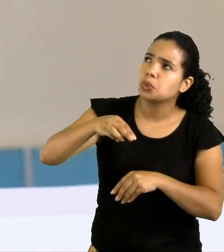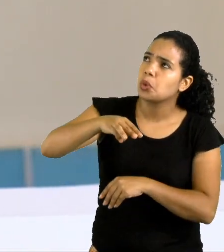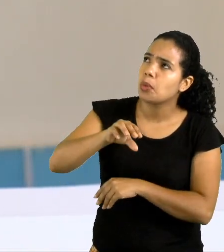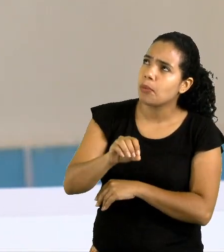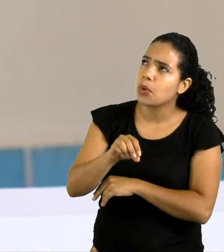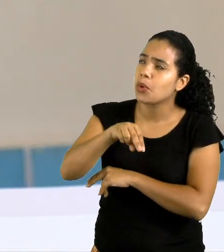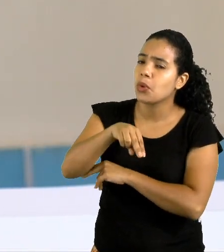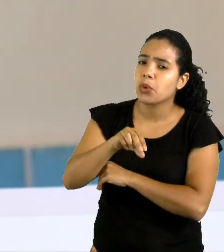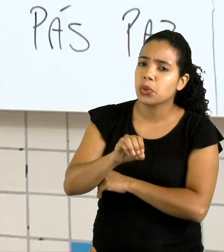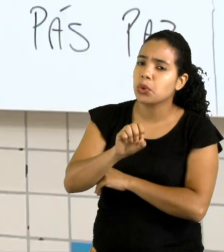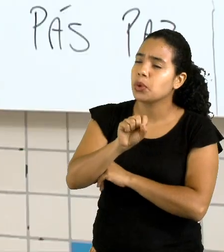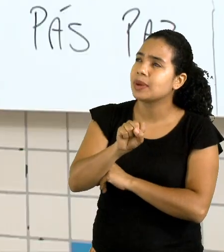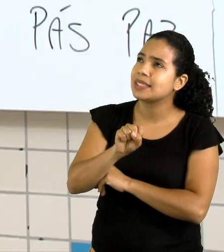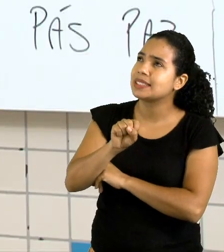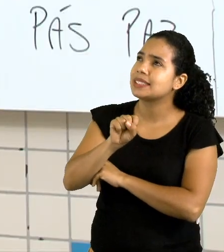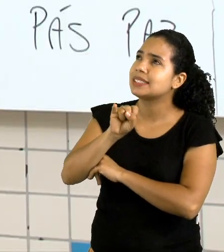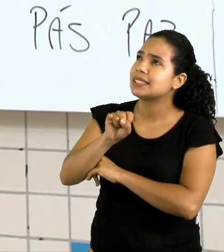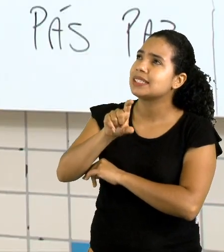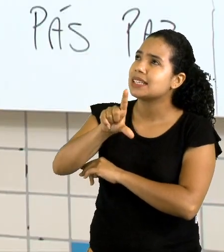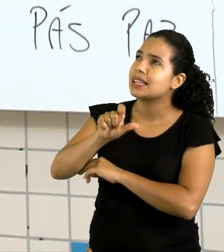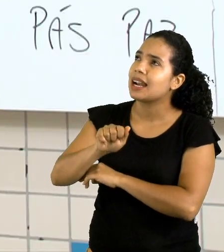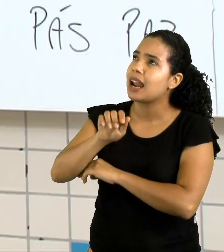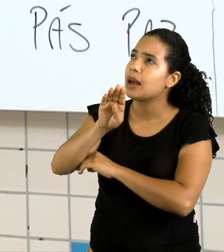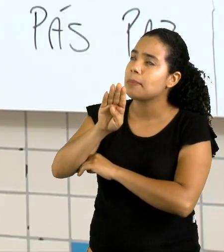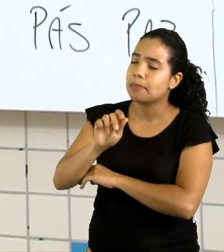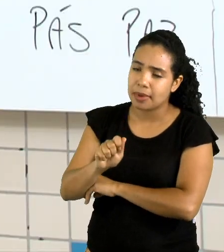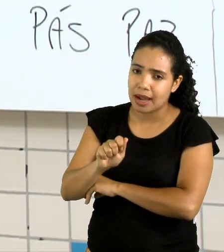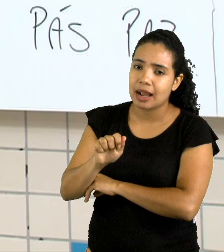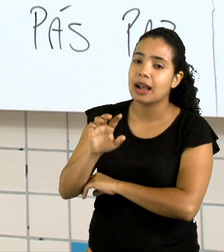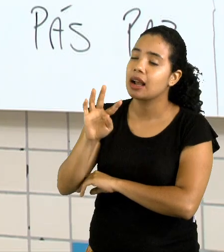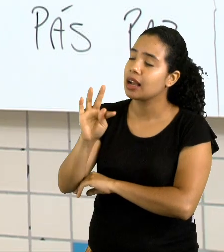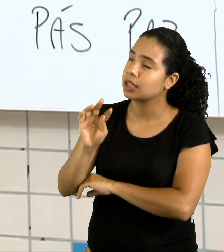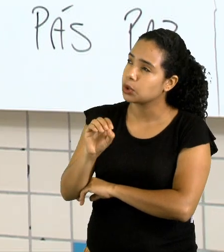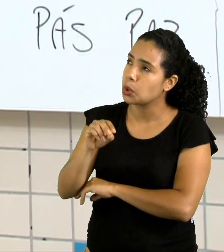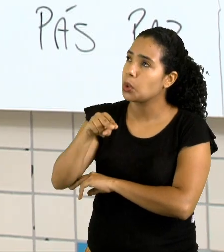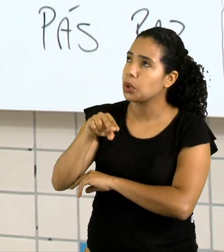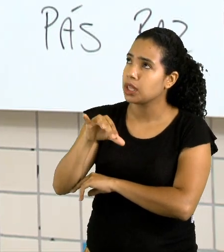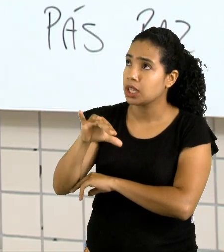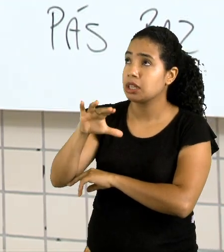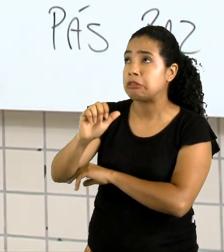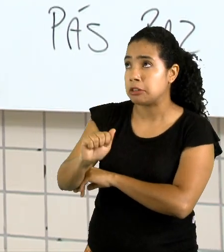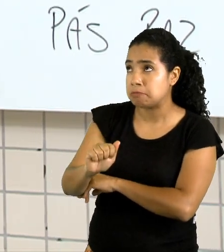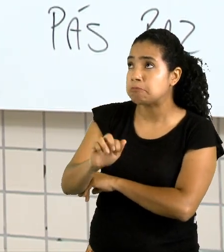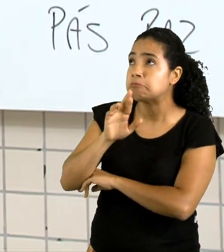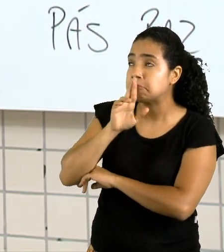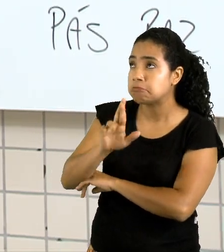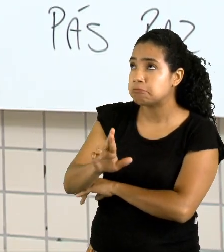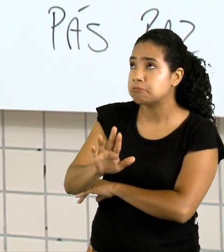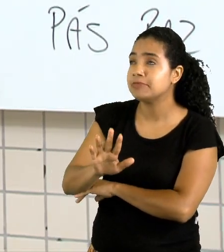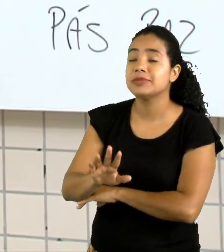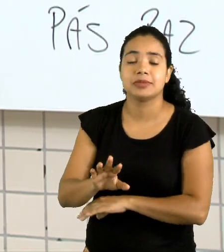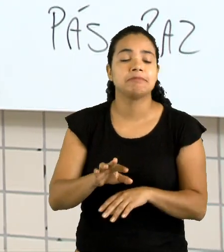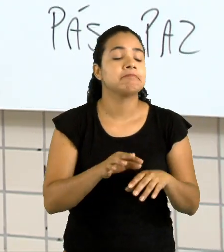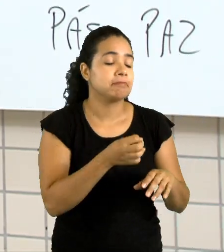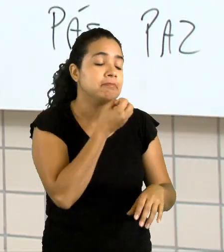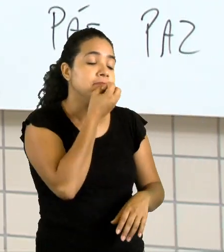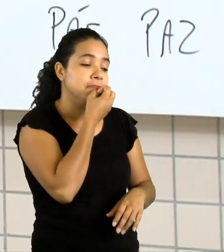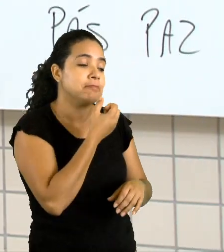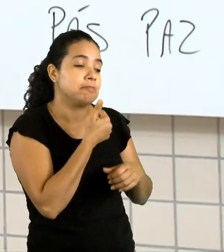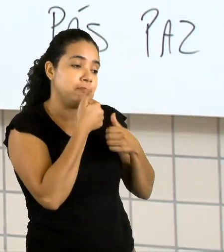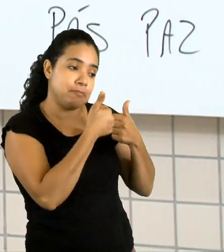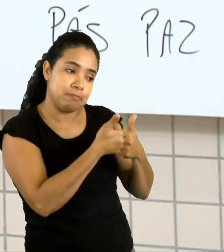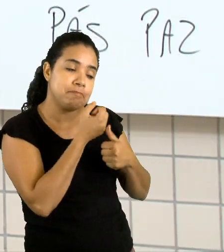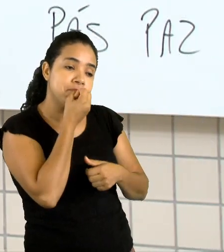tônicos. Muito bem, Fava, muito bem. Vocês estão percebendo que dentro